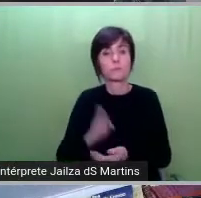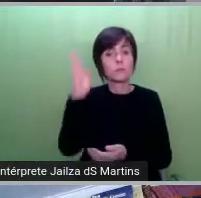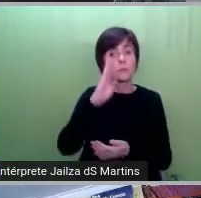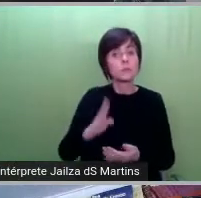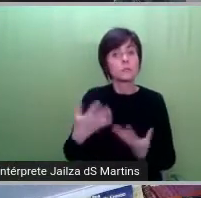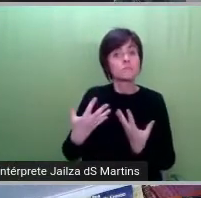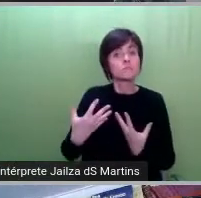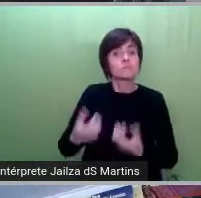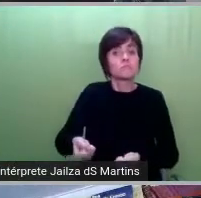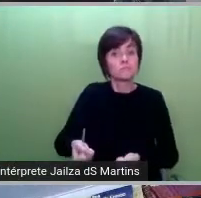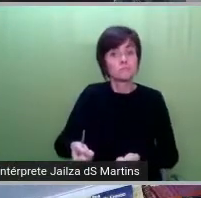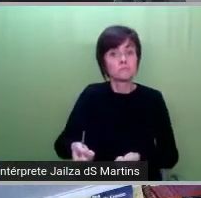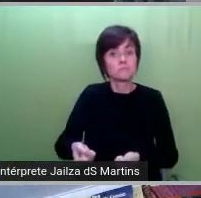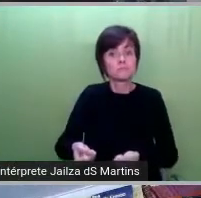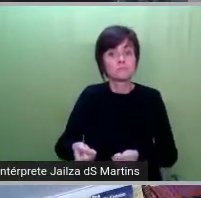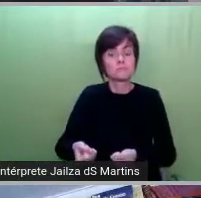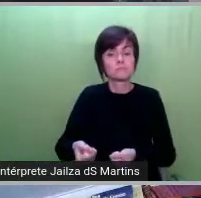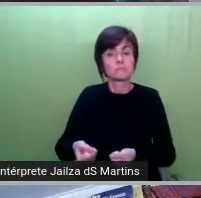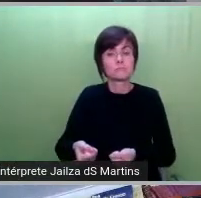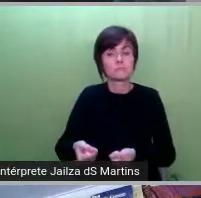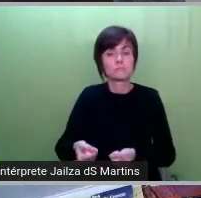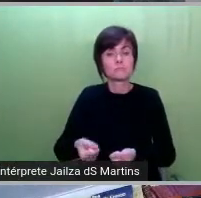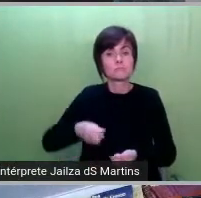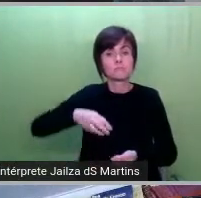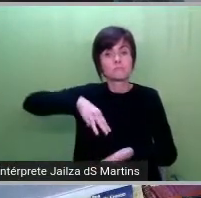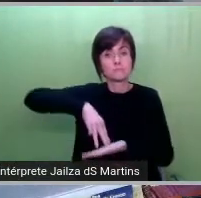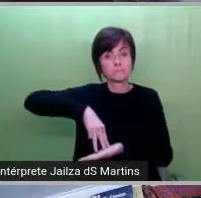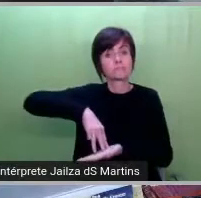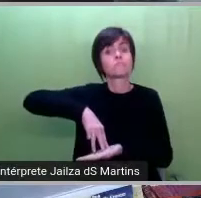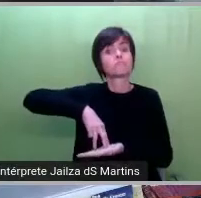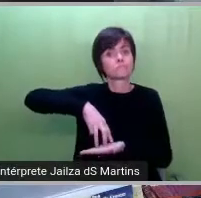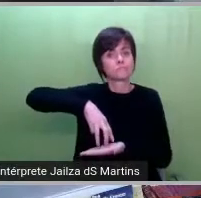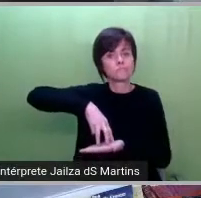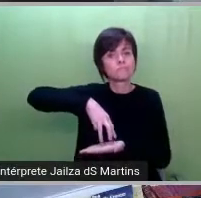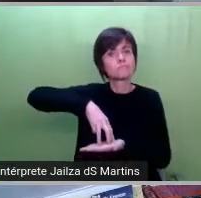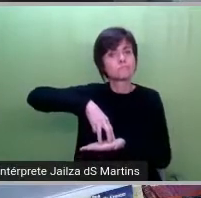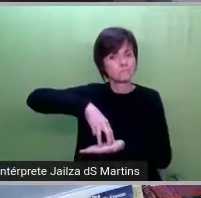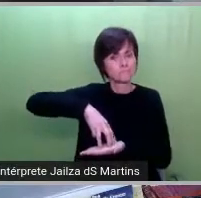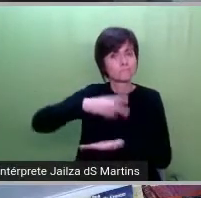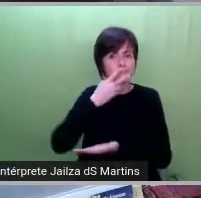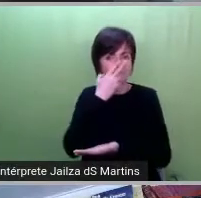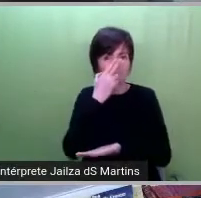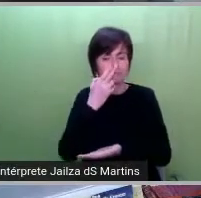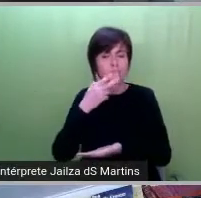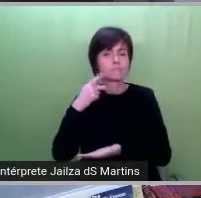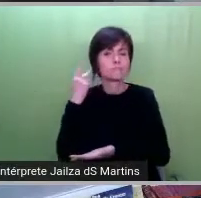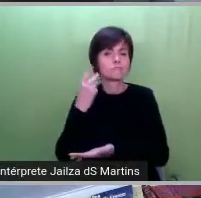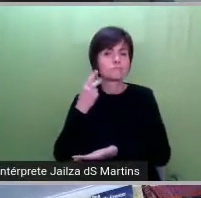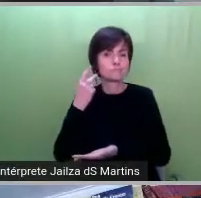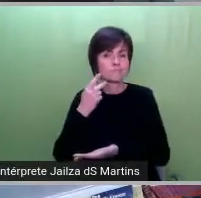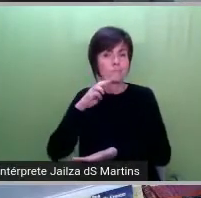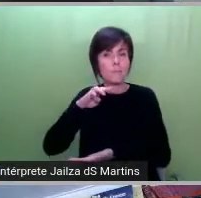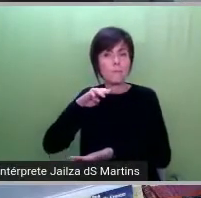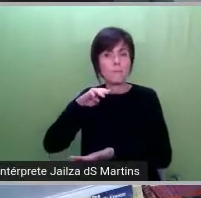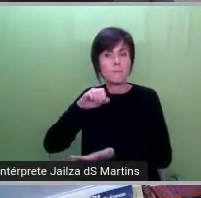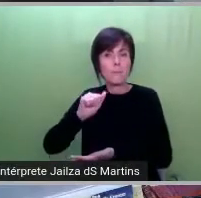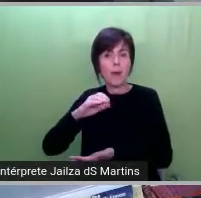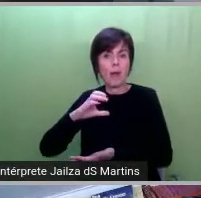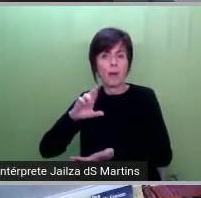assumiu esse tripé de de política macroeconômica.